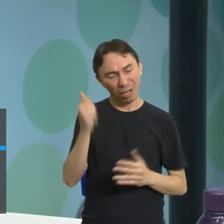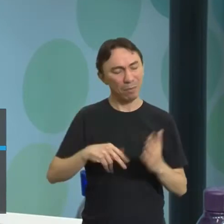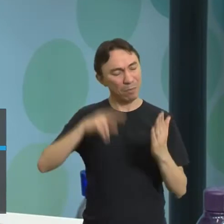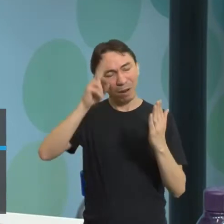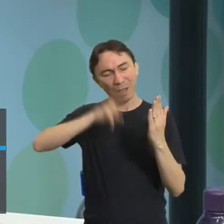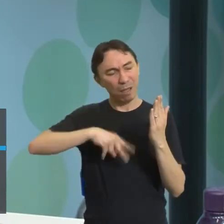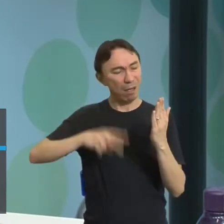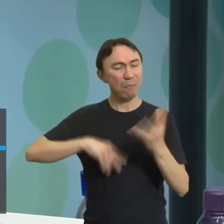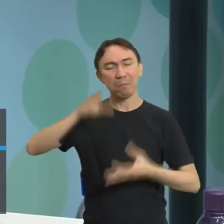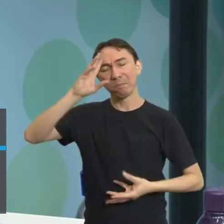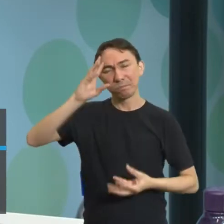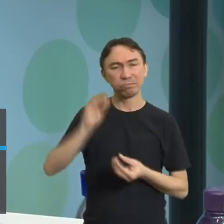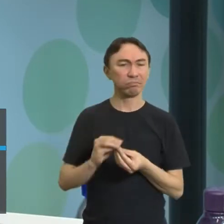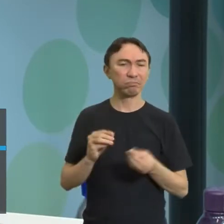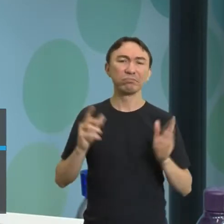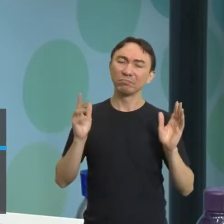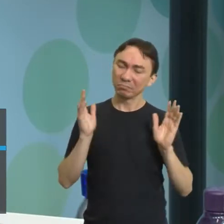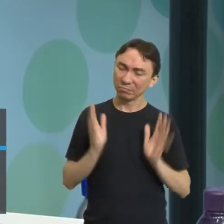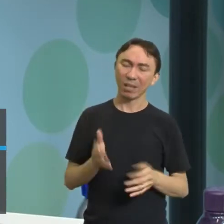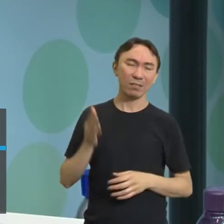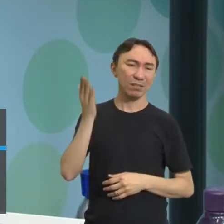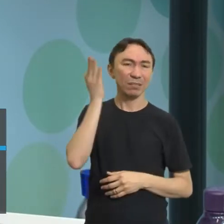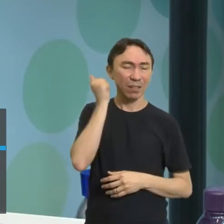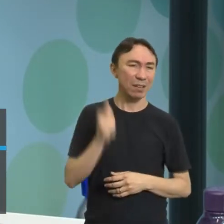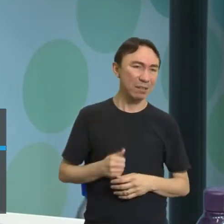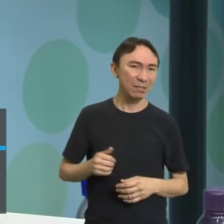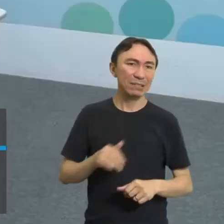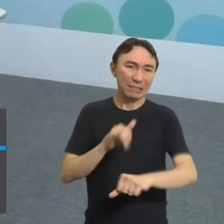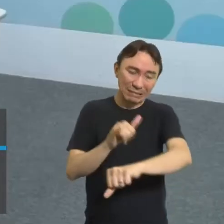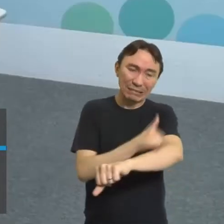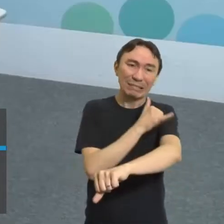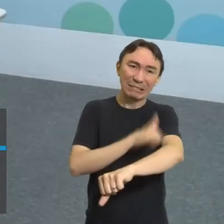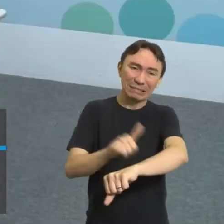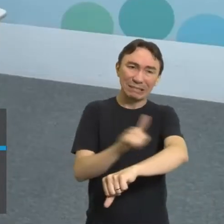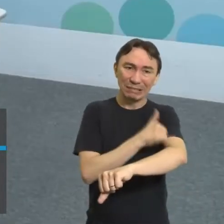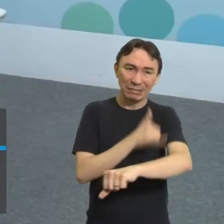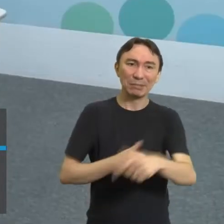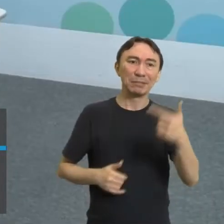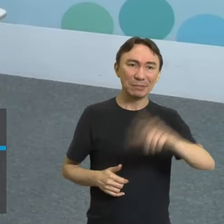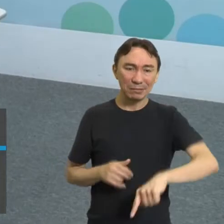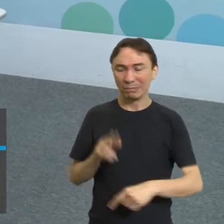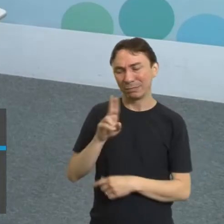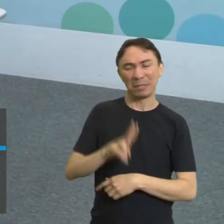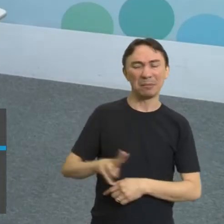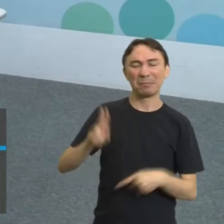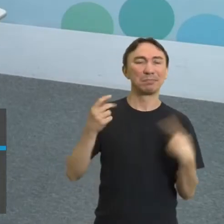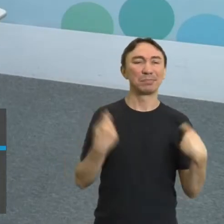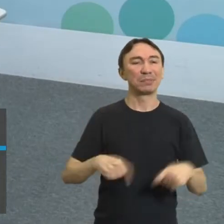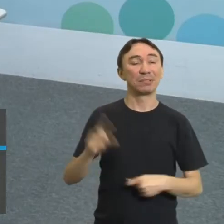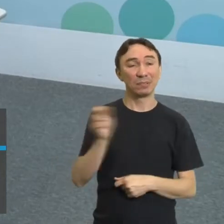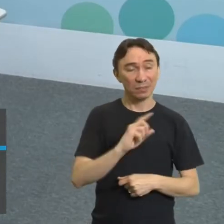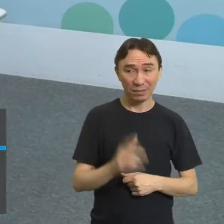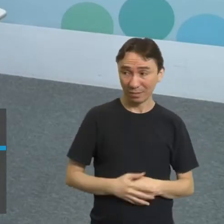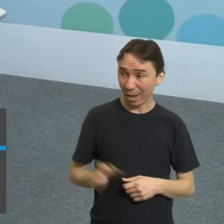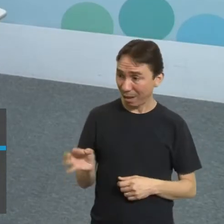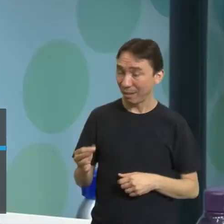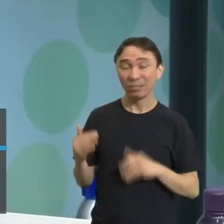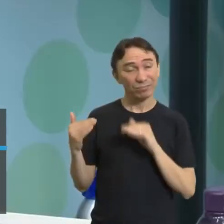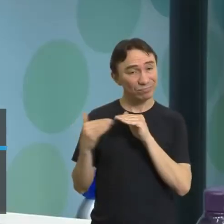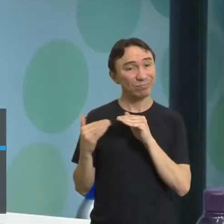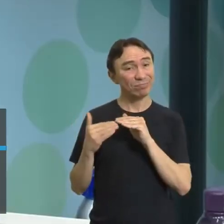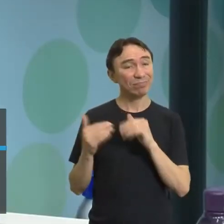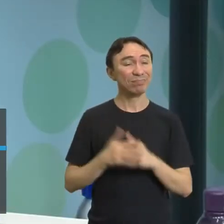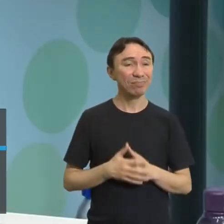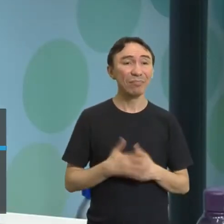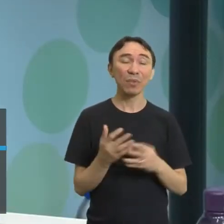não é necessário mais realizar essa estratégia, né, Carol? A Carol está concordando aqui. Então, certeza. todos os professores de todos